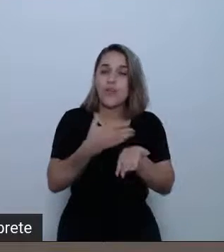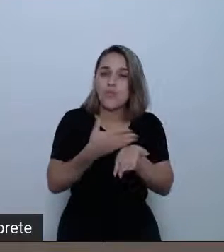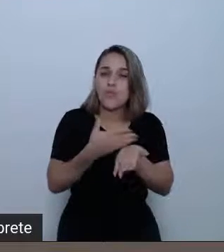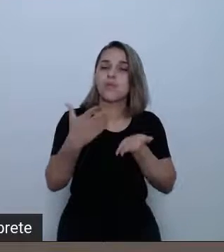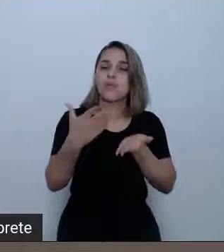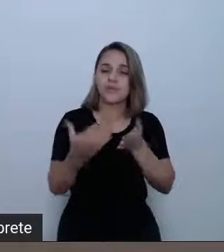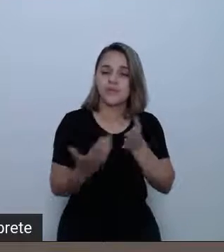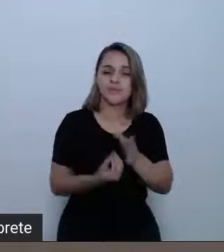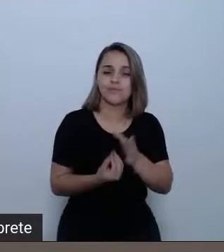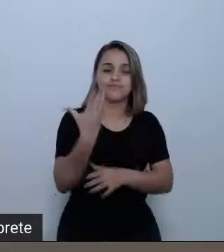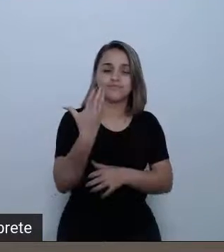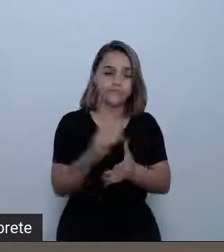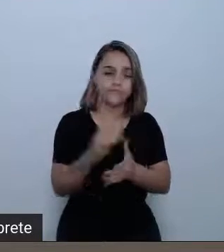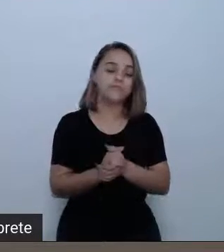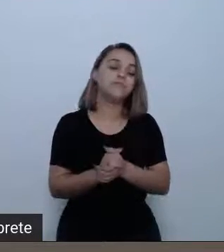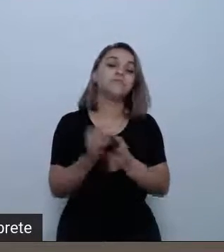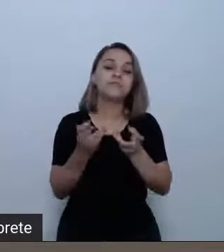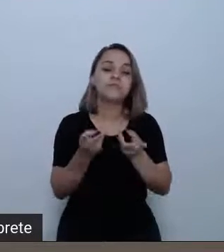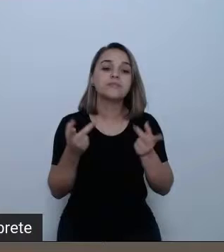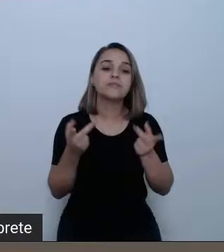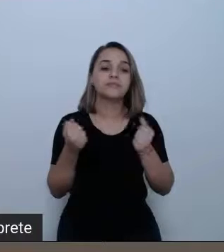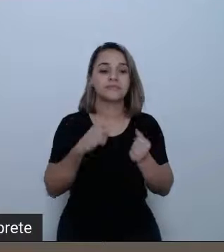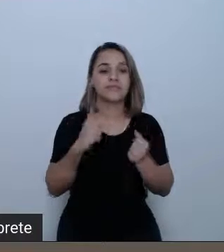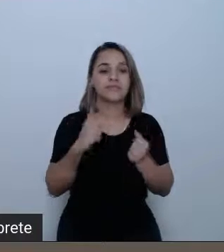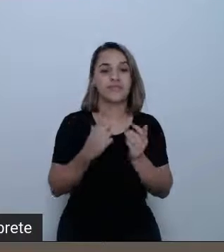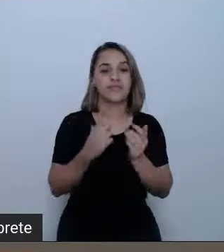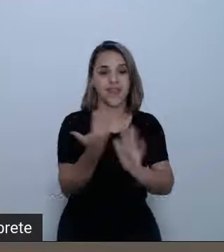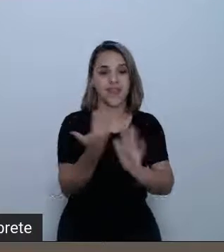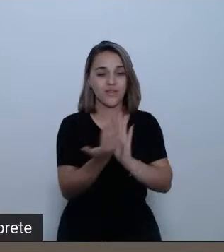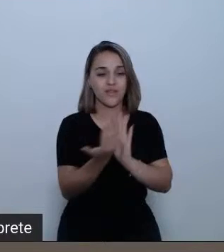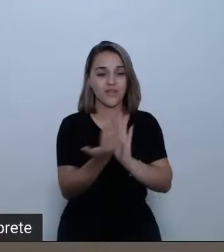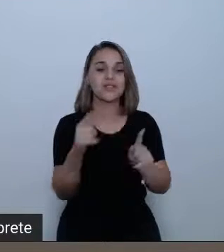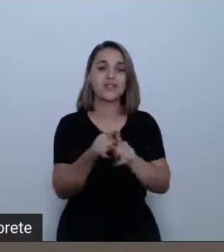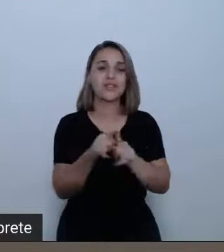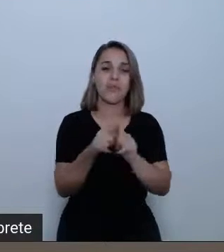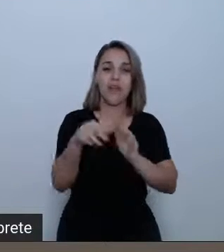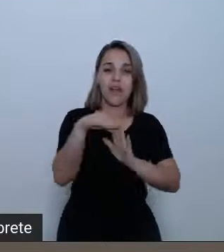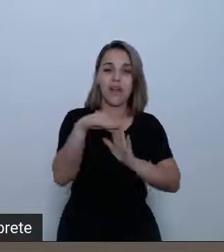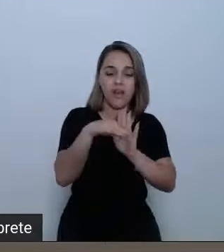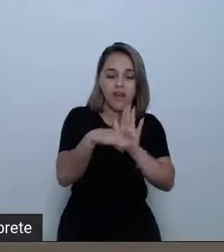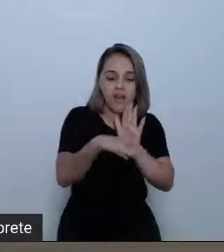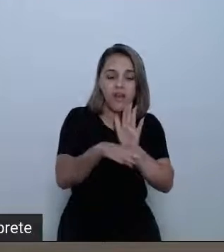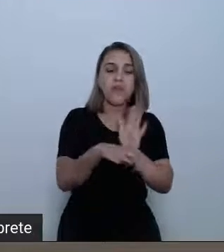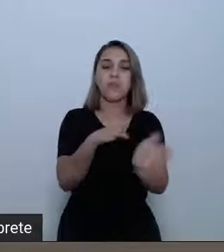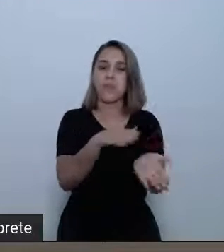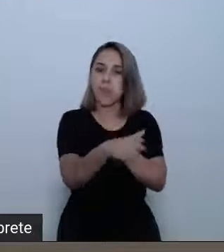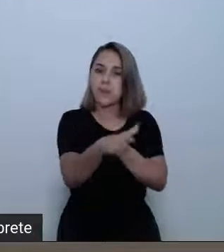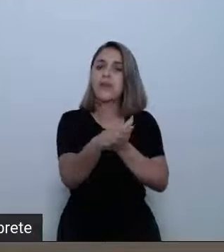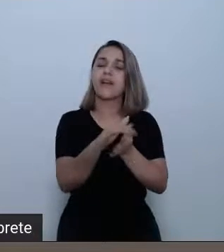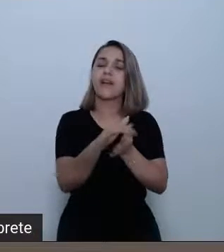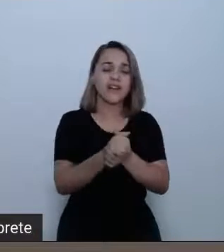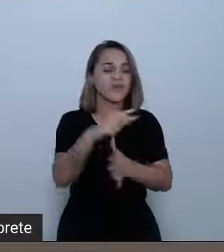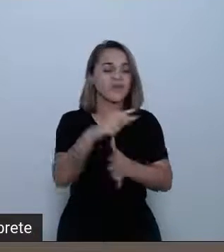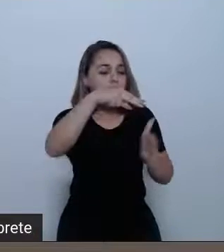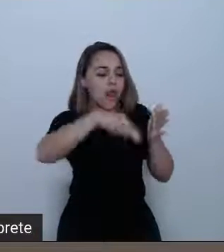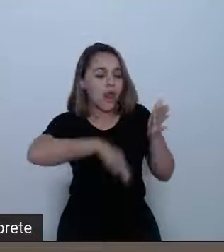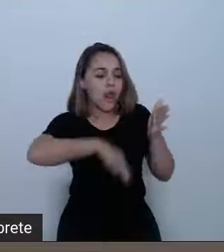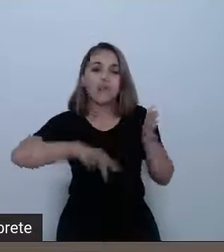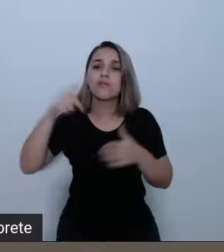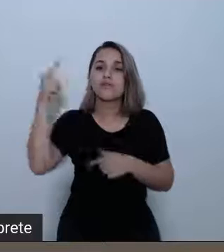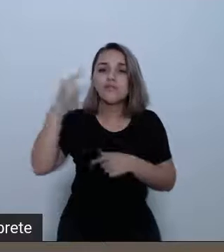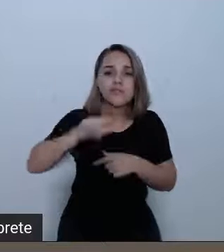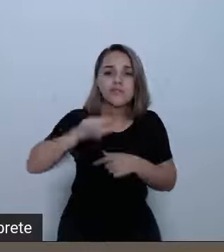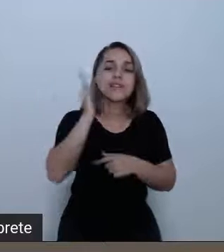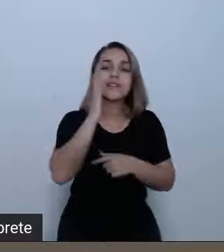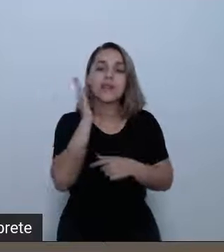das Maravilhas, eles tinham revista e publicaram o roteiro, a gente consegue ler os programas. Você consegue saber do que eles falam, que você tanto quer saber, eles,